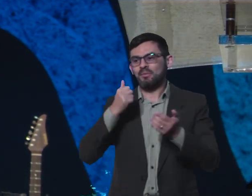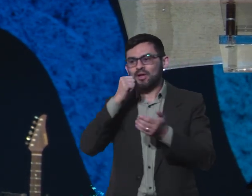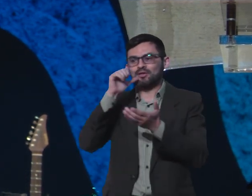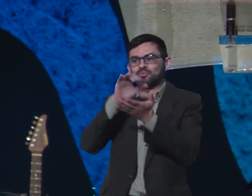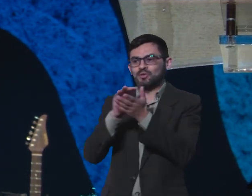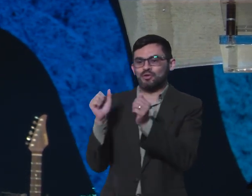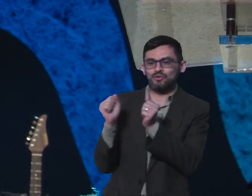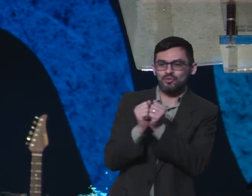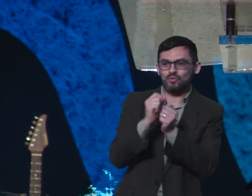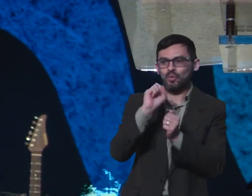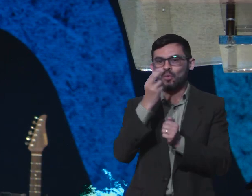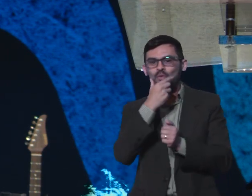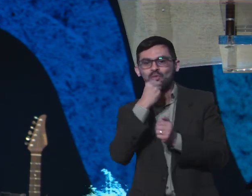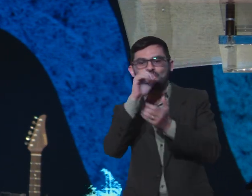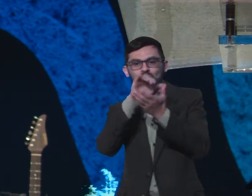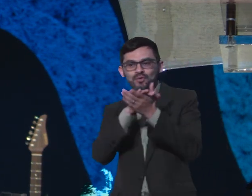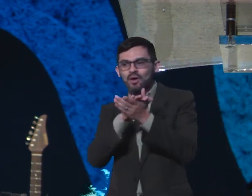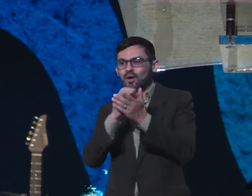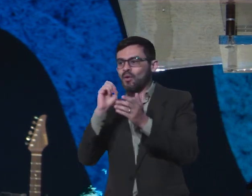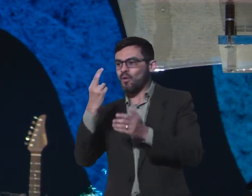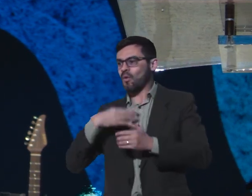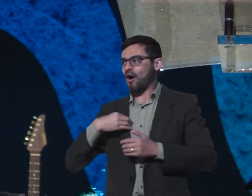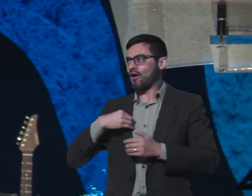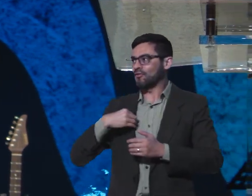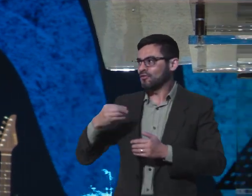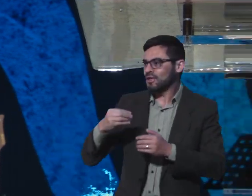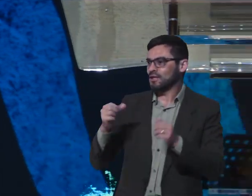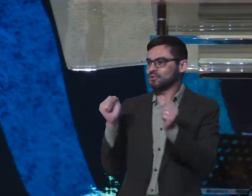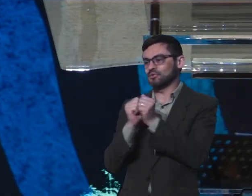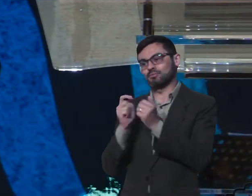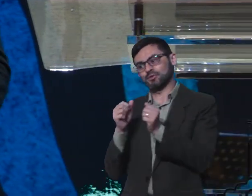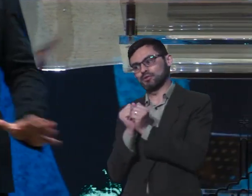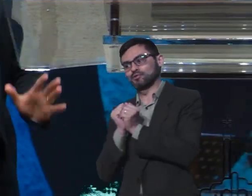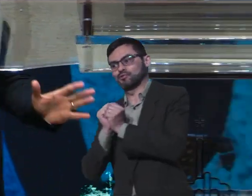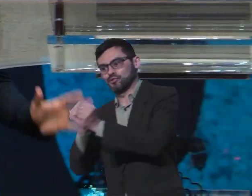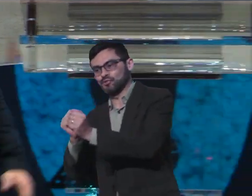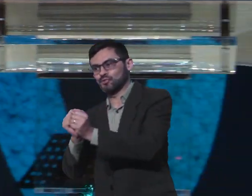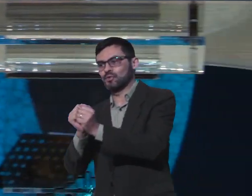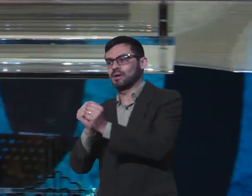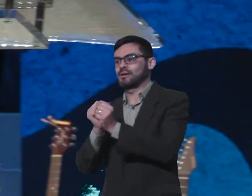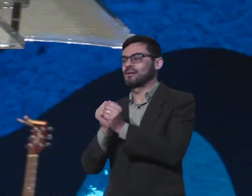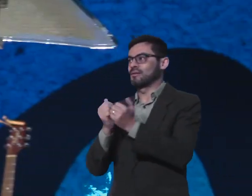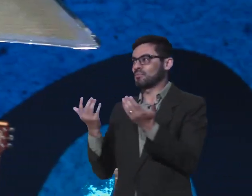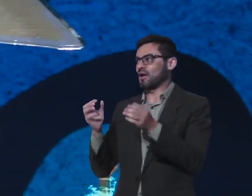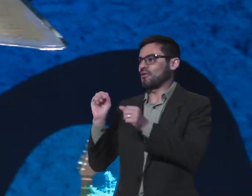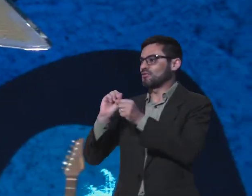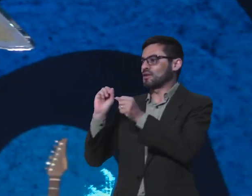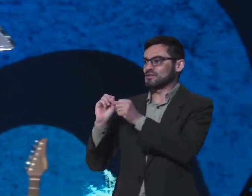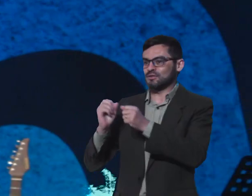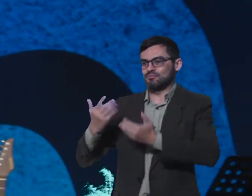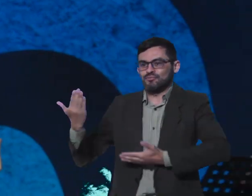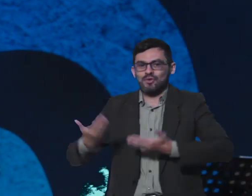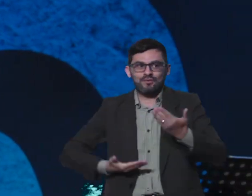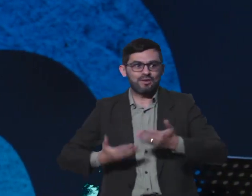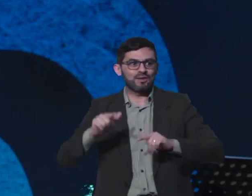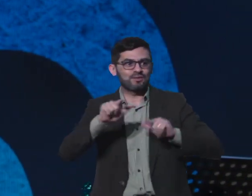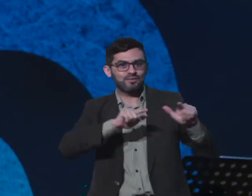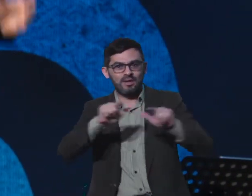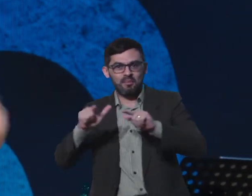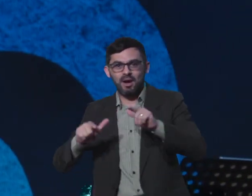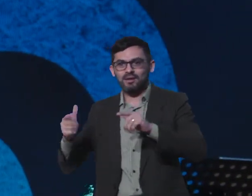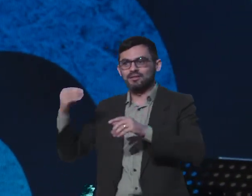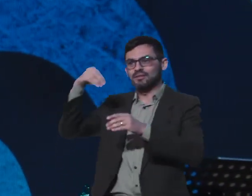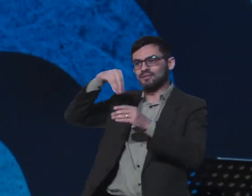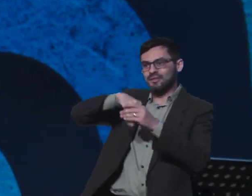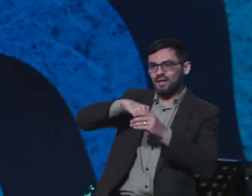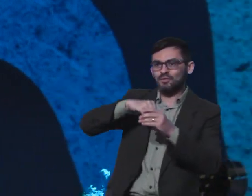vem, ou o marido vem, ou a filha vem, e a gente tem que acompanhar para estar junto aí, para fazer alguma coisa dentro